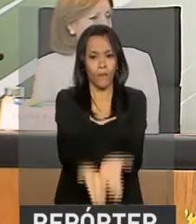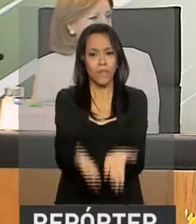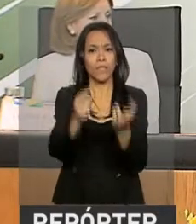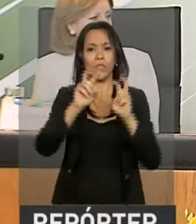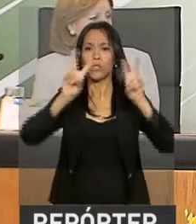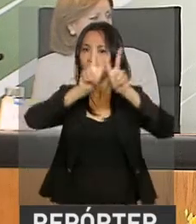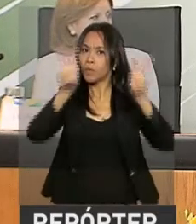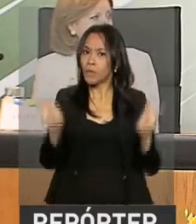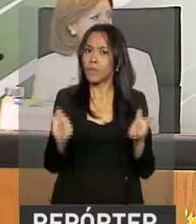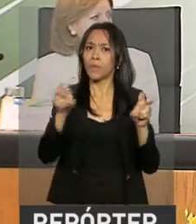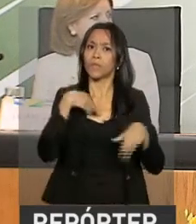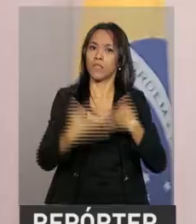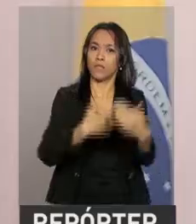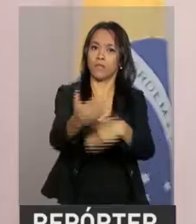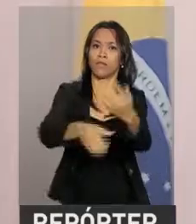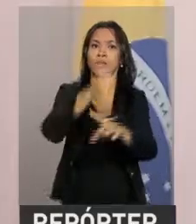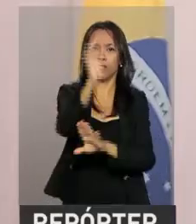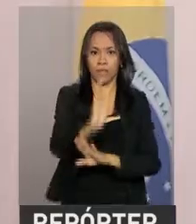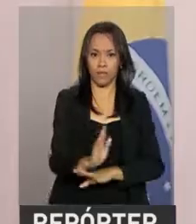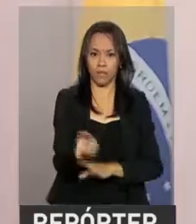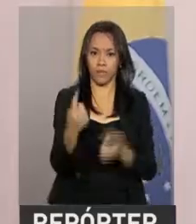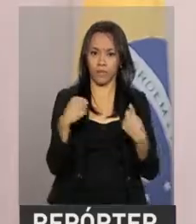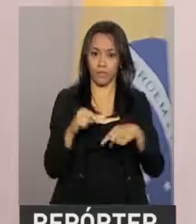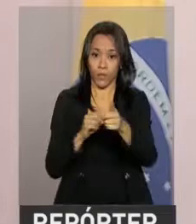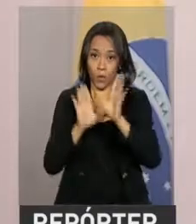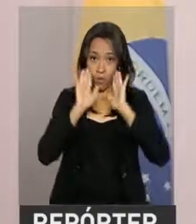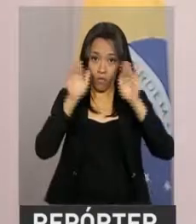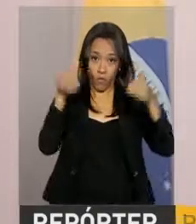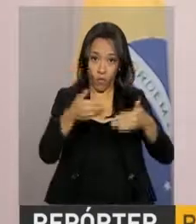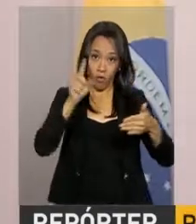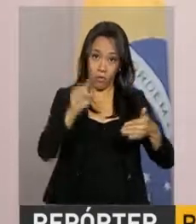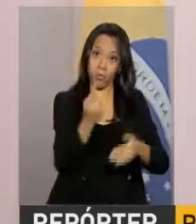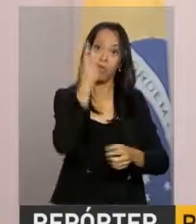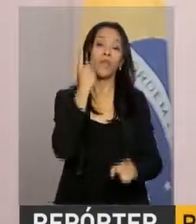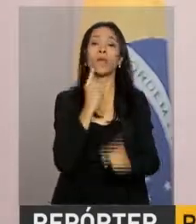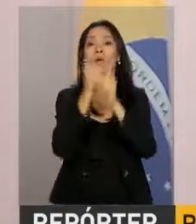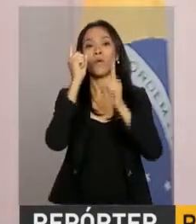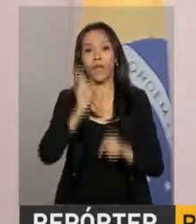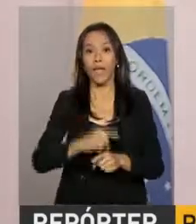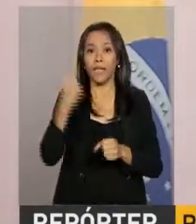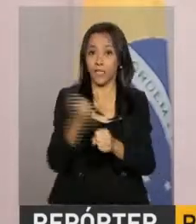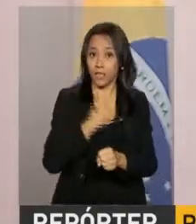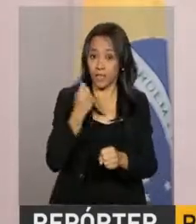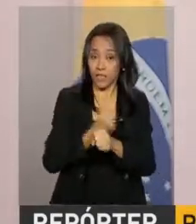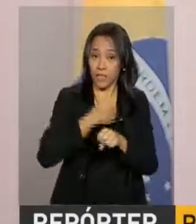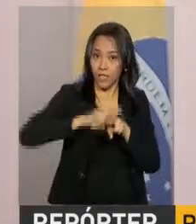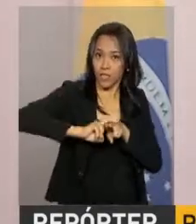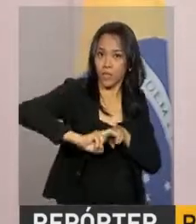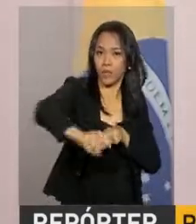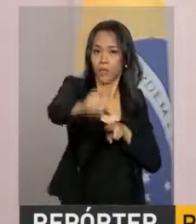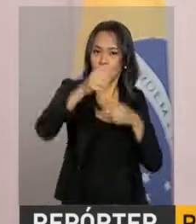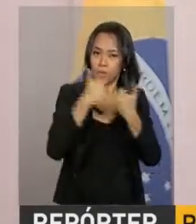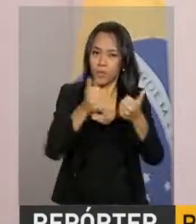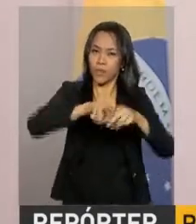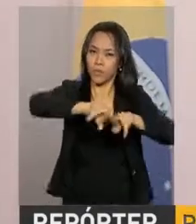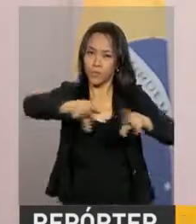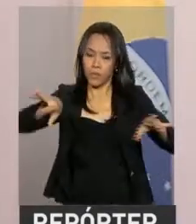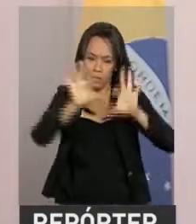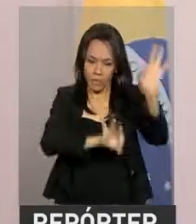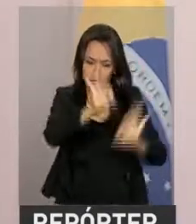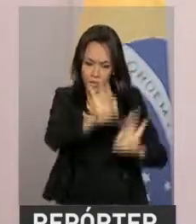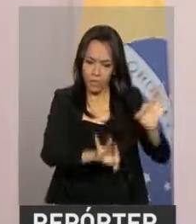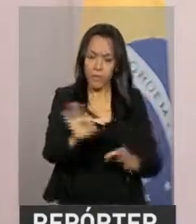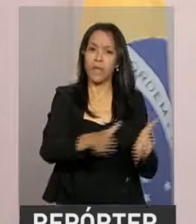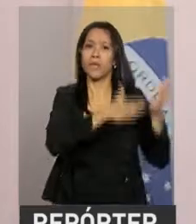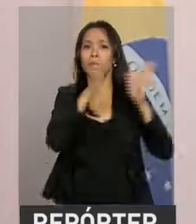ligados ao desenvolvimento do país o foco nesse primeiro encontro a infraestrutura de transporte aspectos como planejamento investimento e